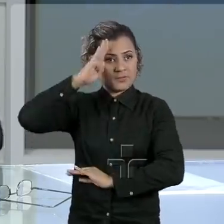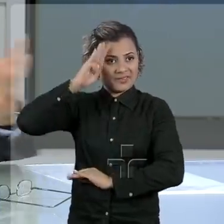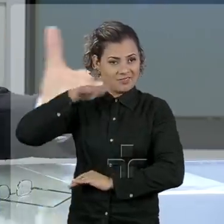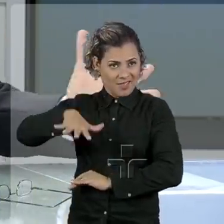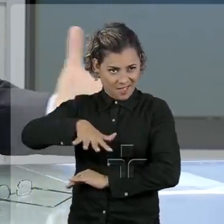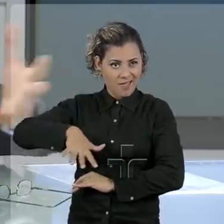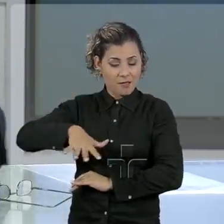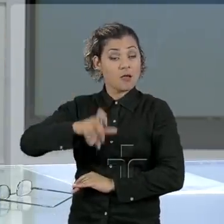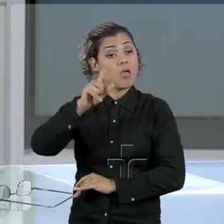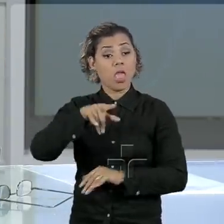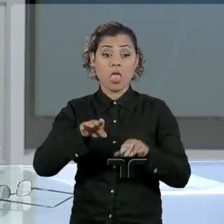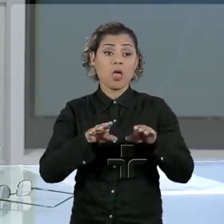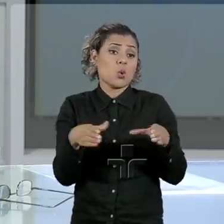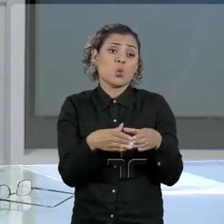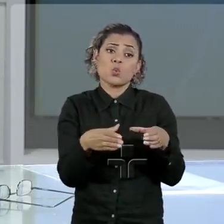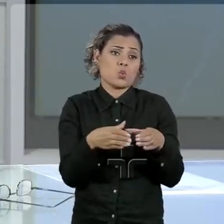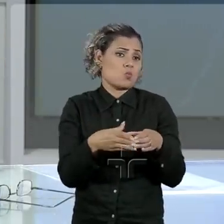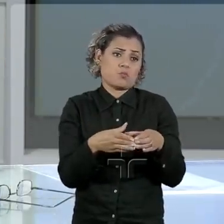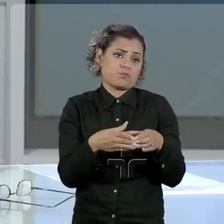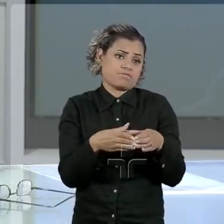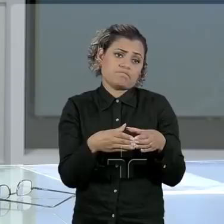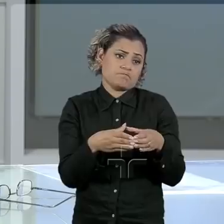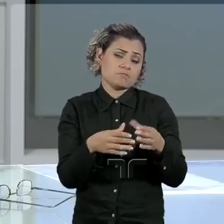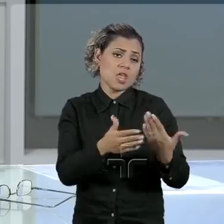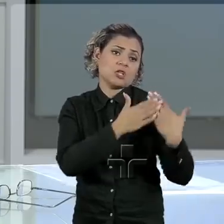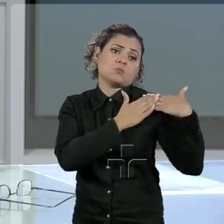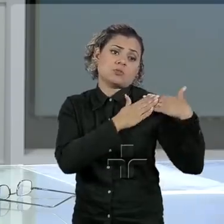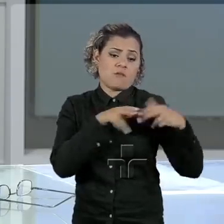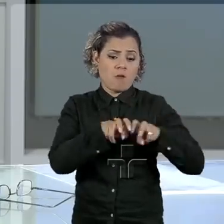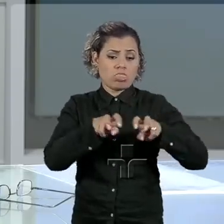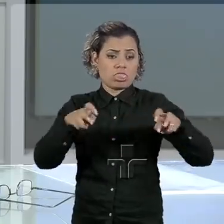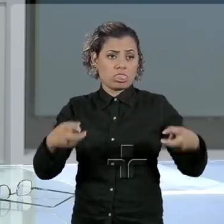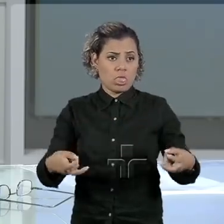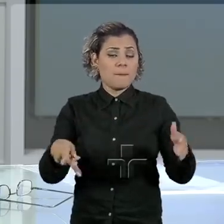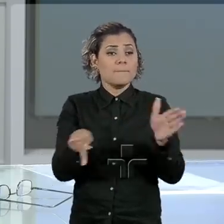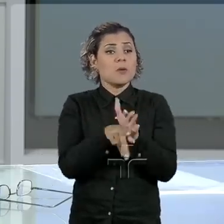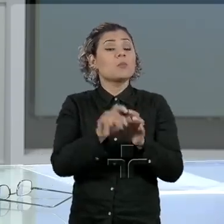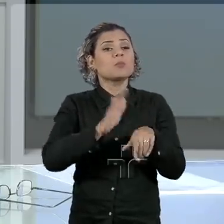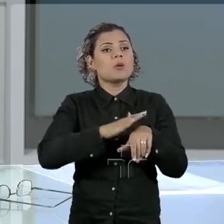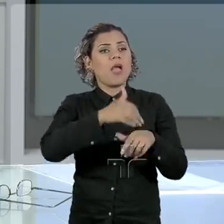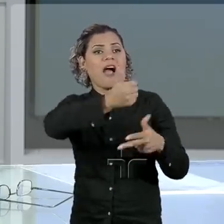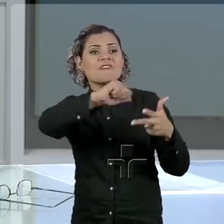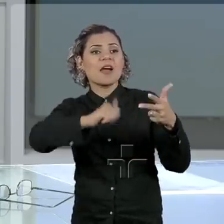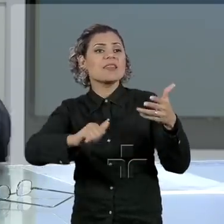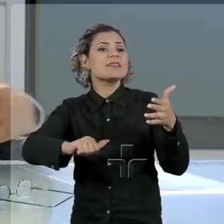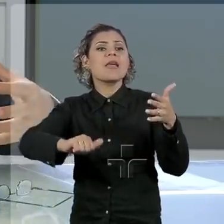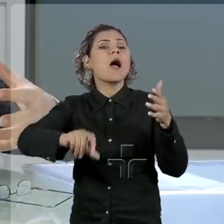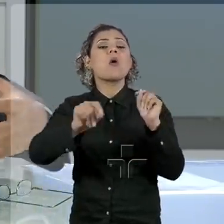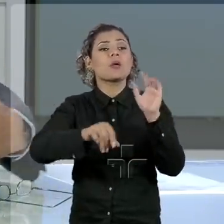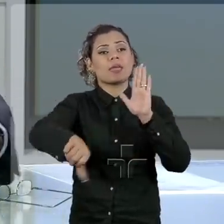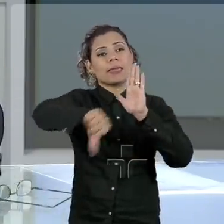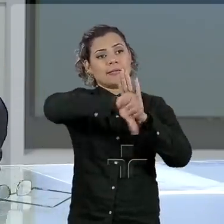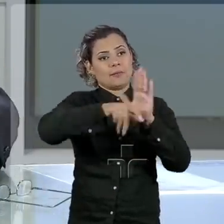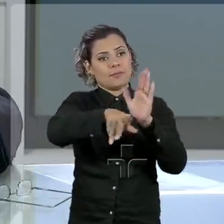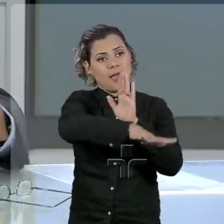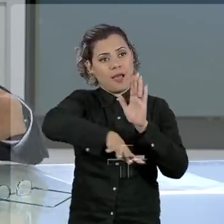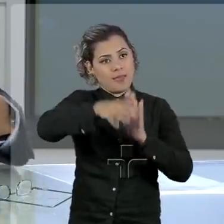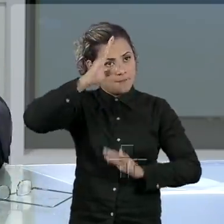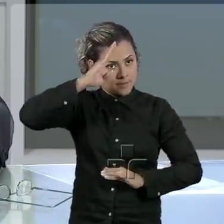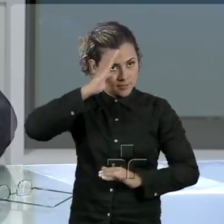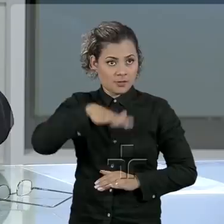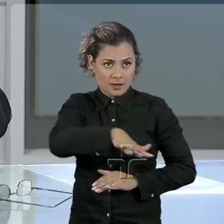É uma corte, não é? Uma corte que devia cuidar dos crimes praticados por militares que fossem